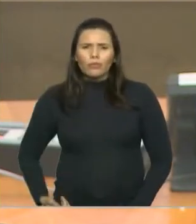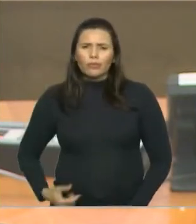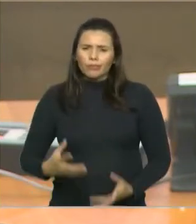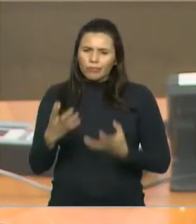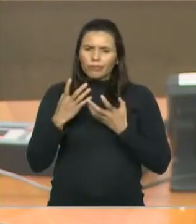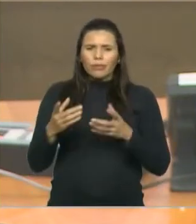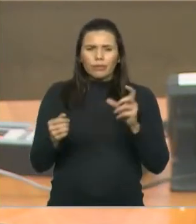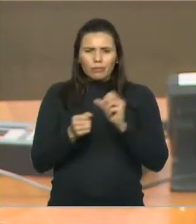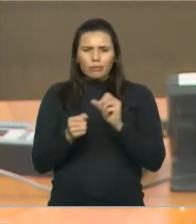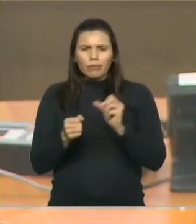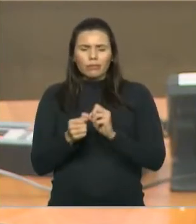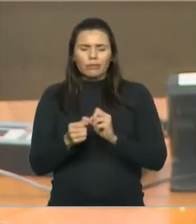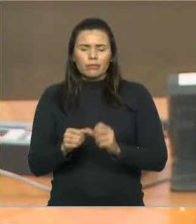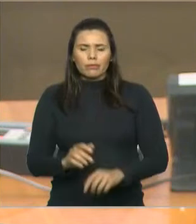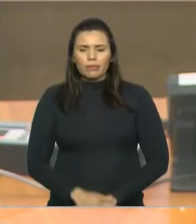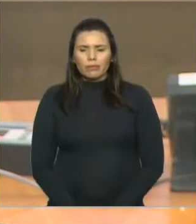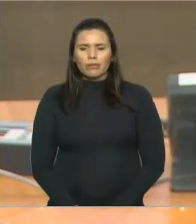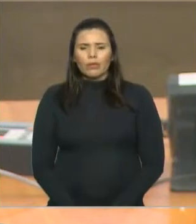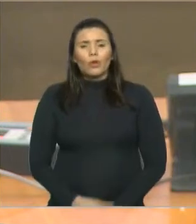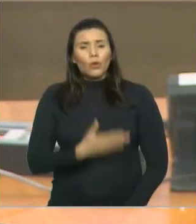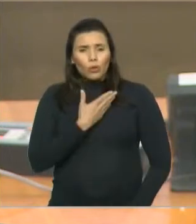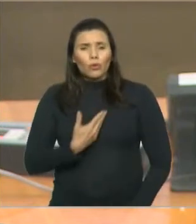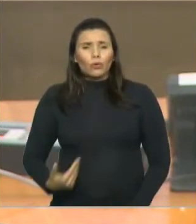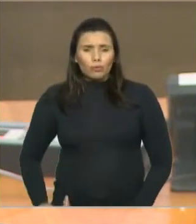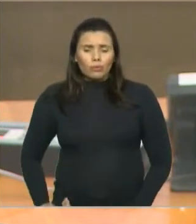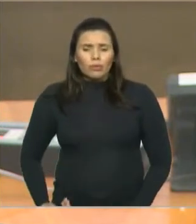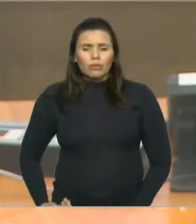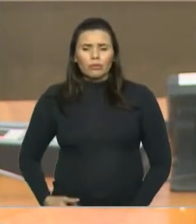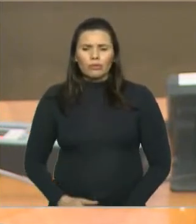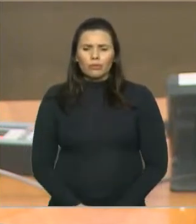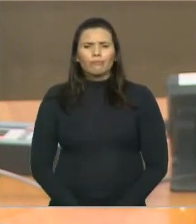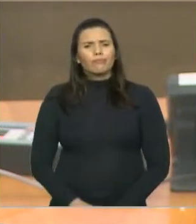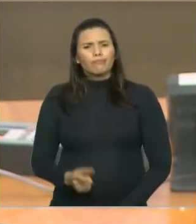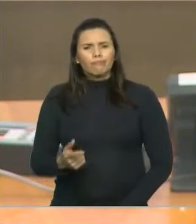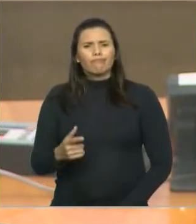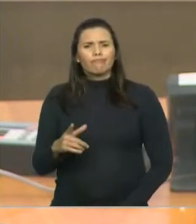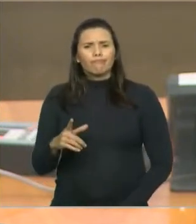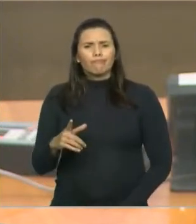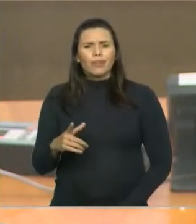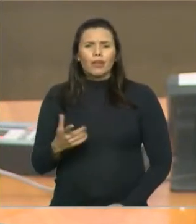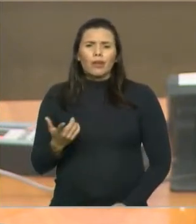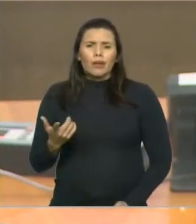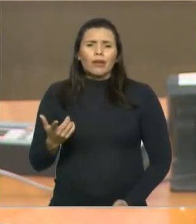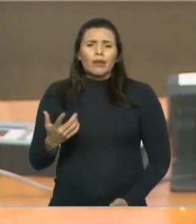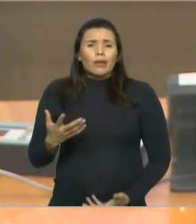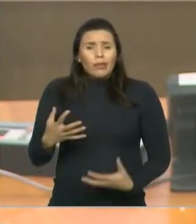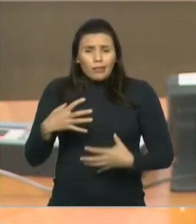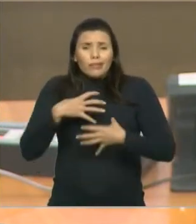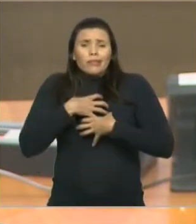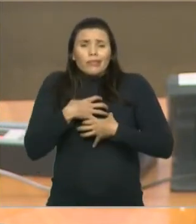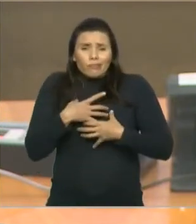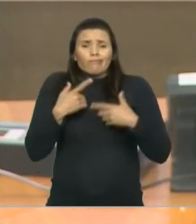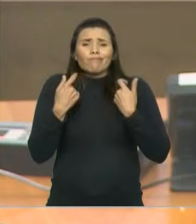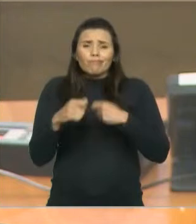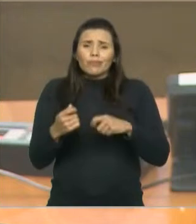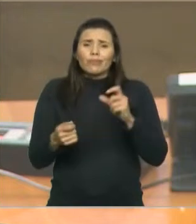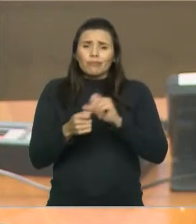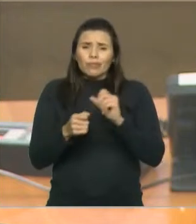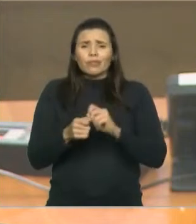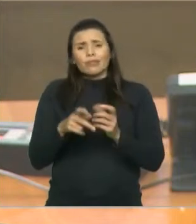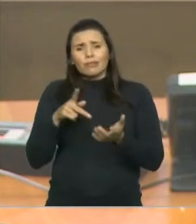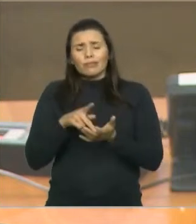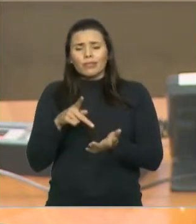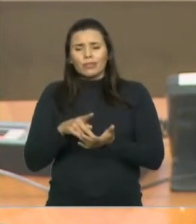fazer, e o governo, inclusive, tem sido empurrado a fazer. Eu acho que é de conhecimento público. A gente